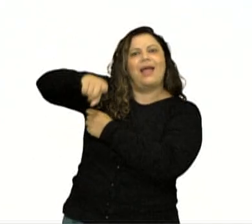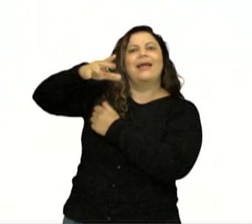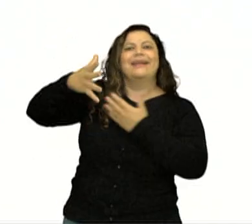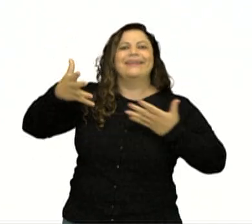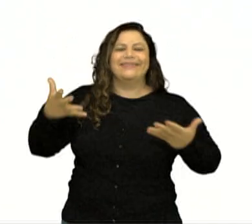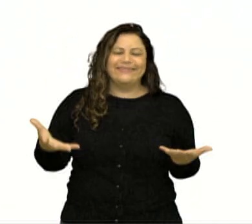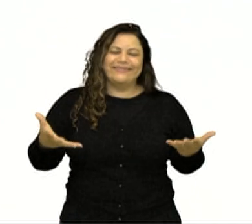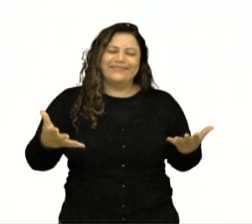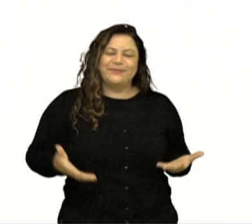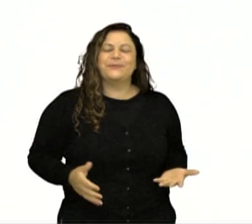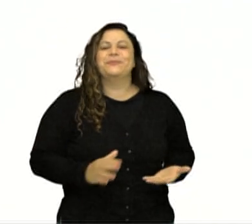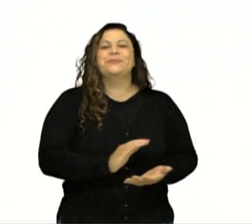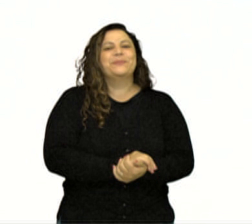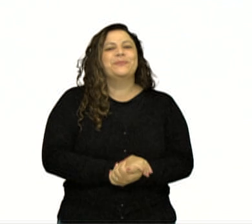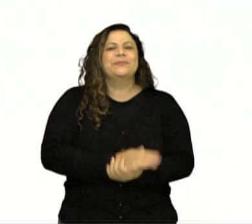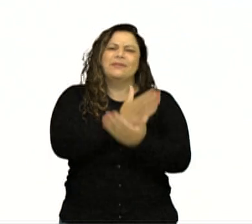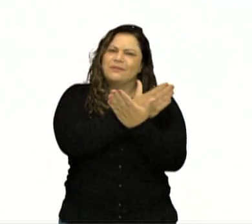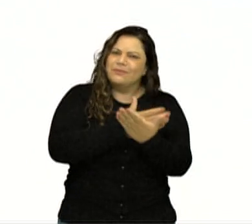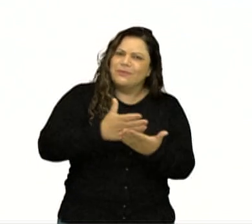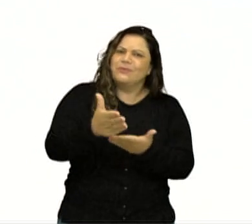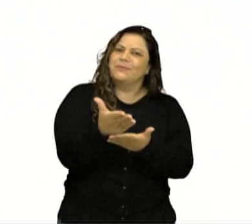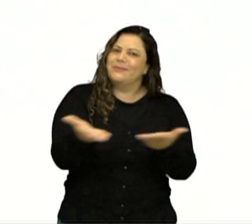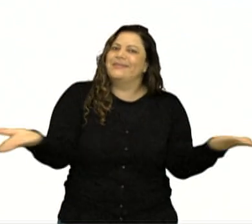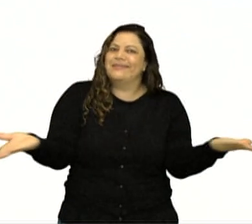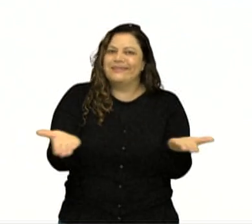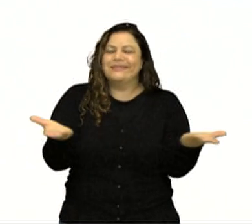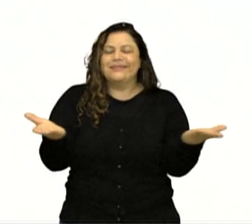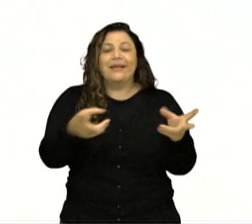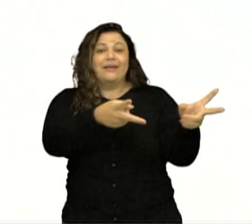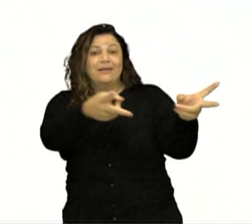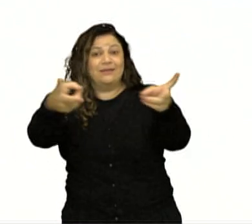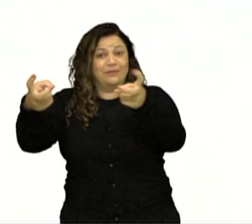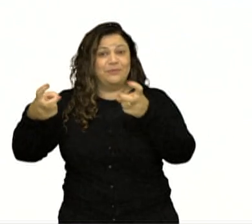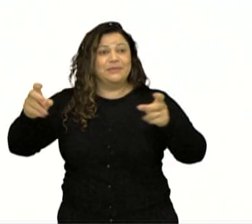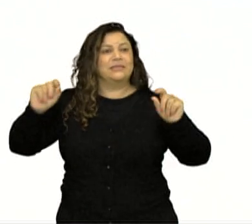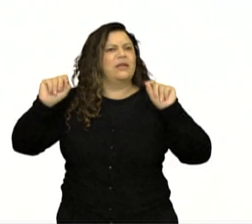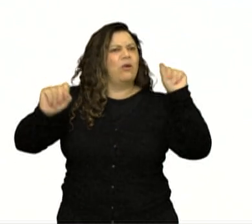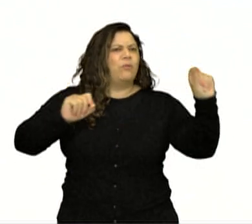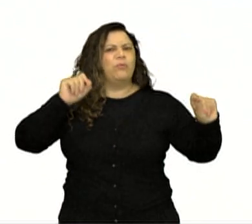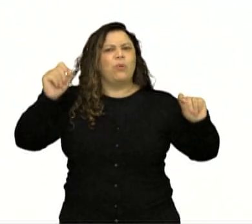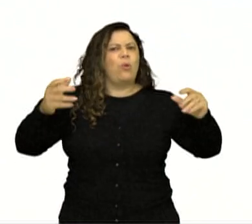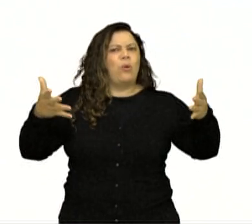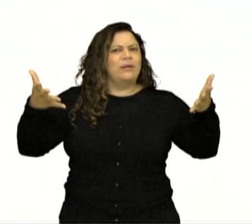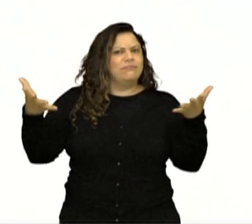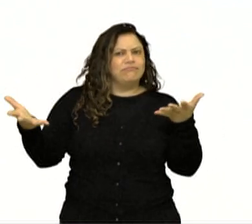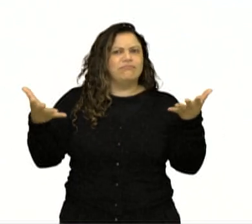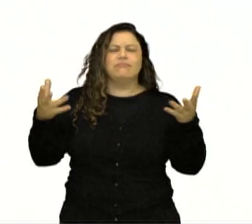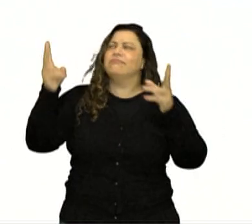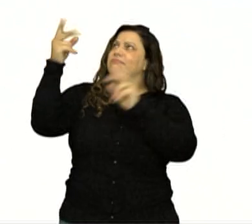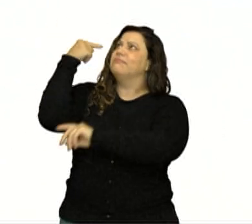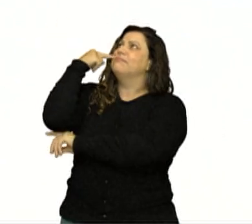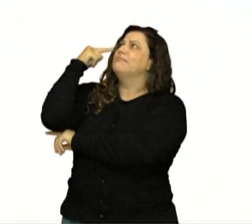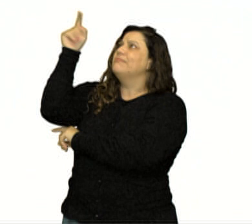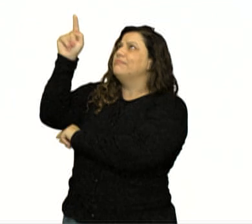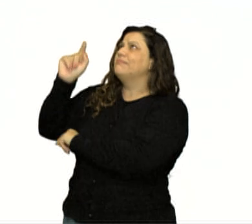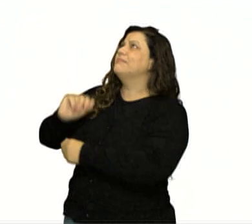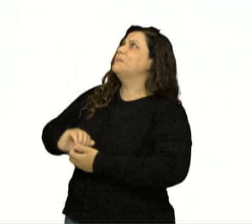falar hoje. Vamos lá, então? Observem aqui. Olha só. Olha essas